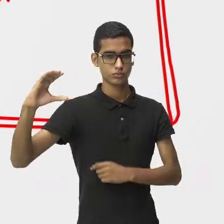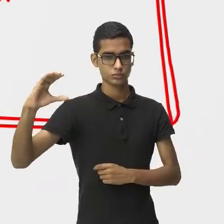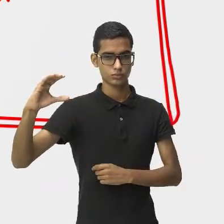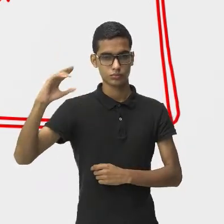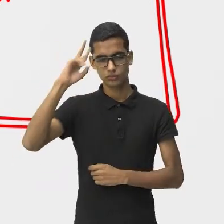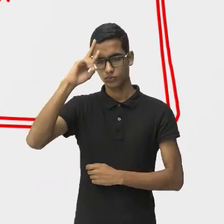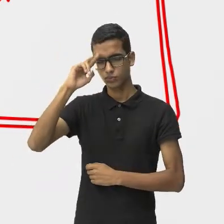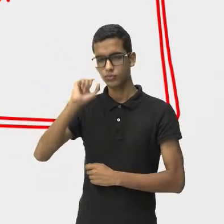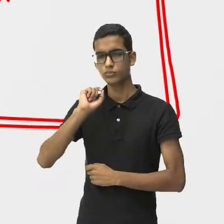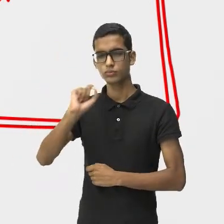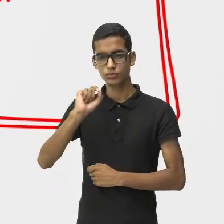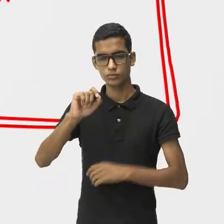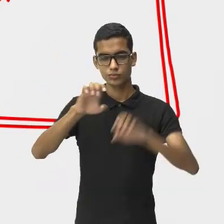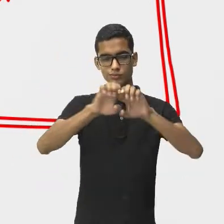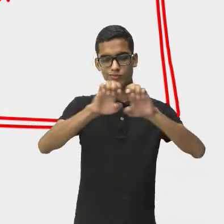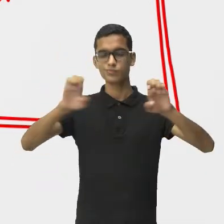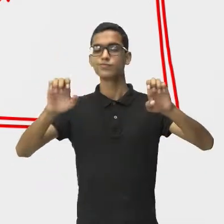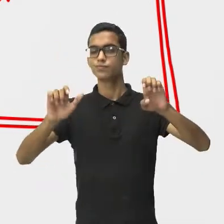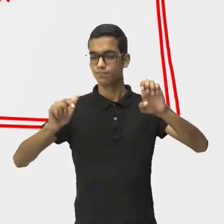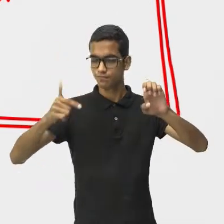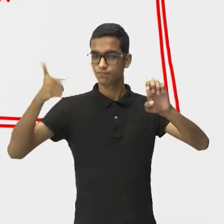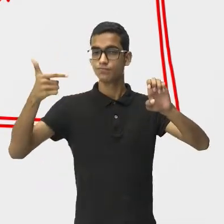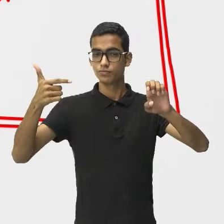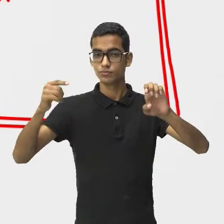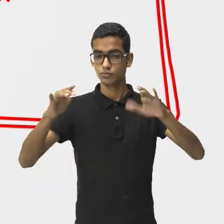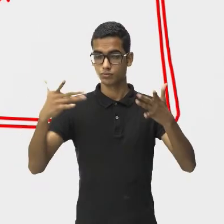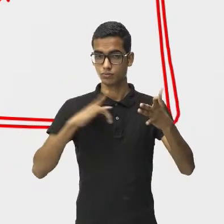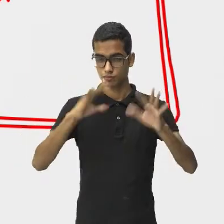lembra uma equação do segundo grau, porque quando você